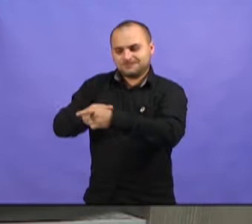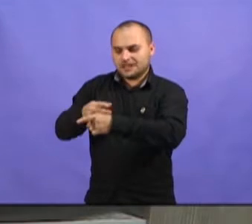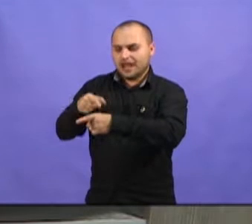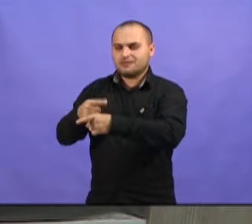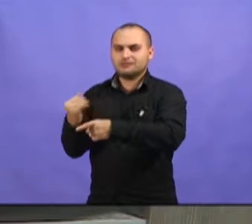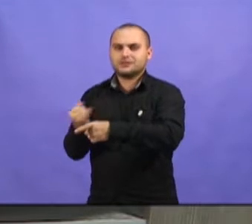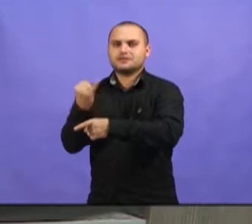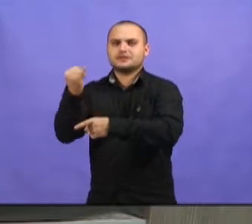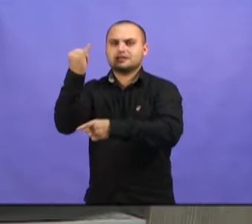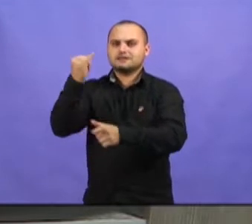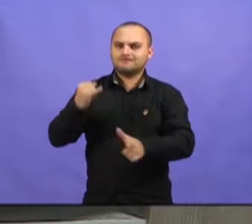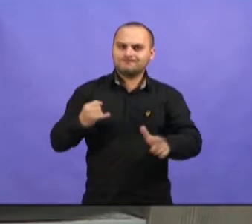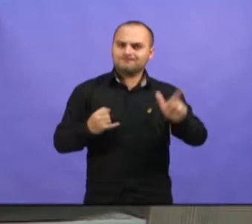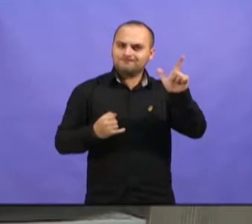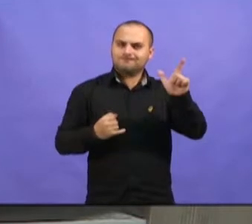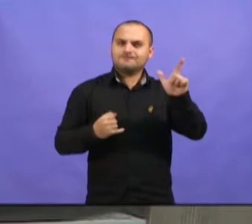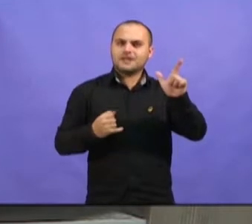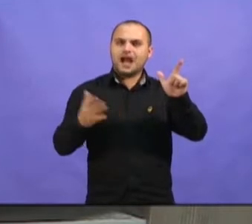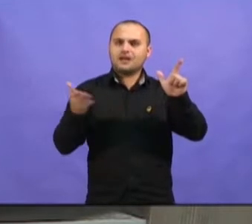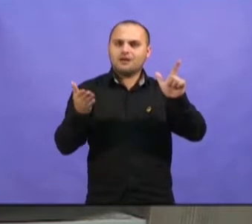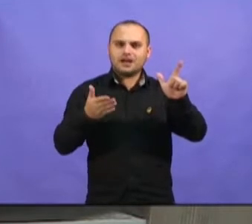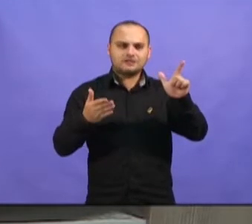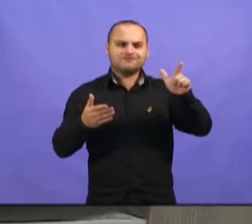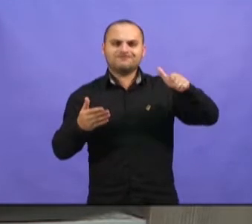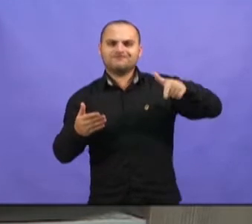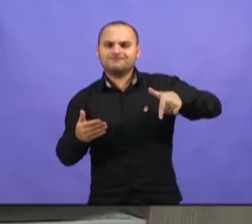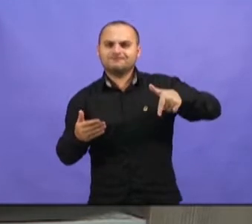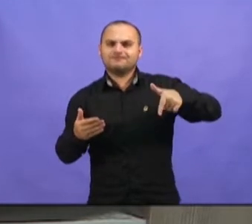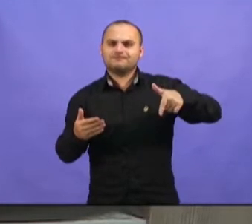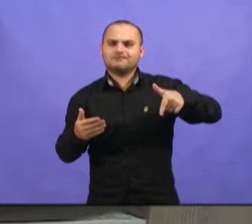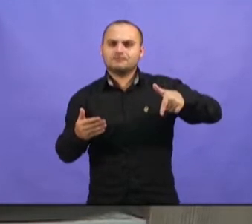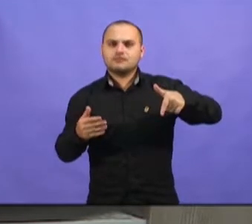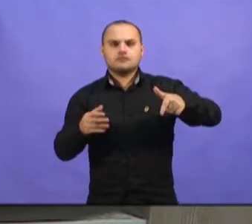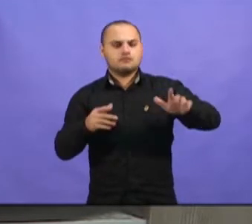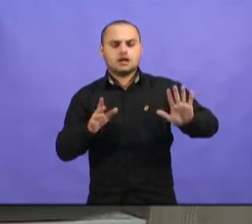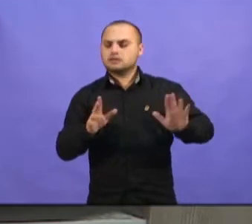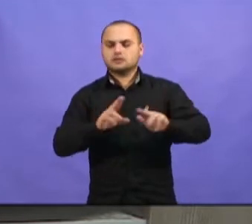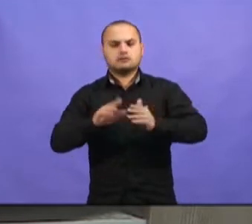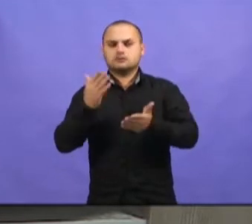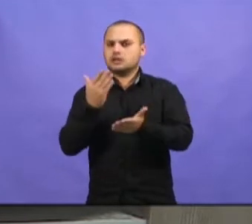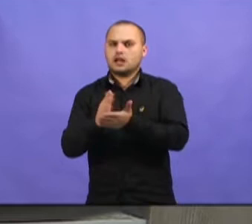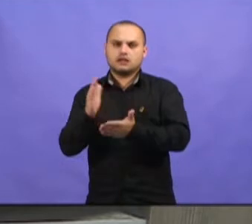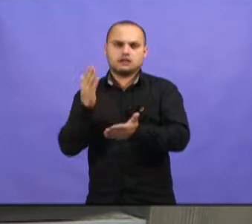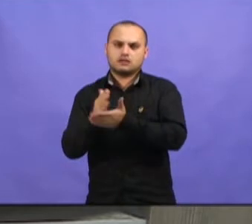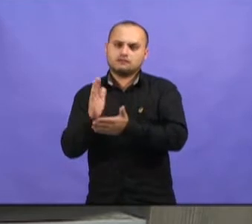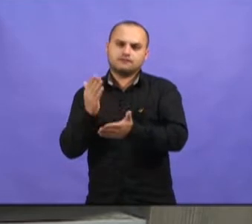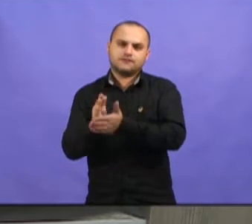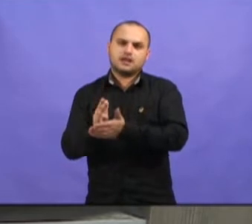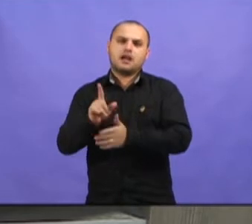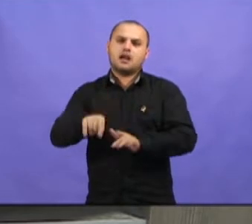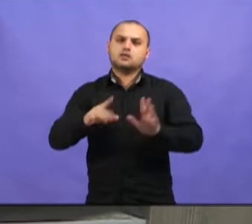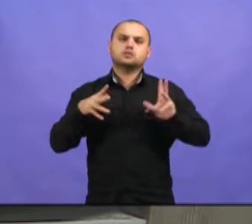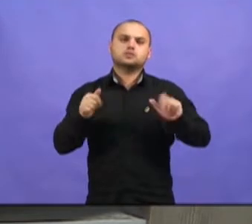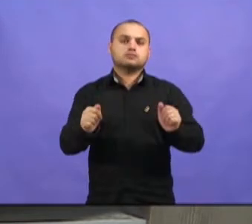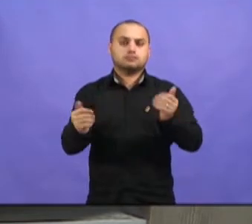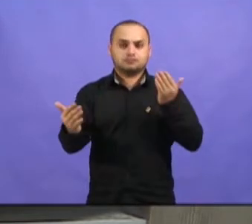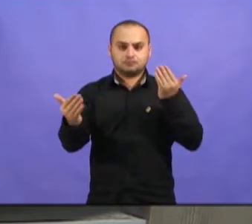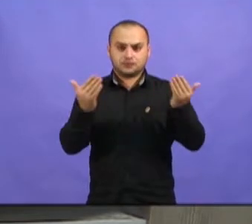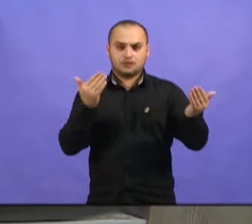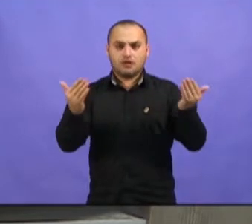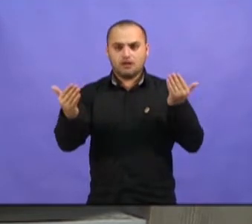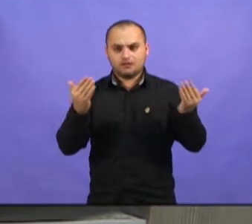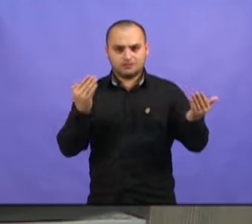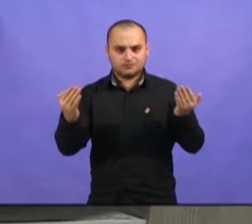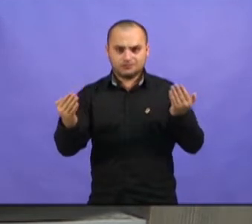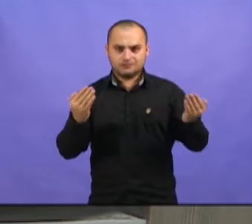mais associada à disfunção do que a parte anatômica, vamos dizer assim.